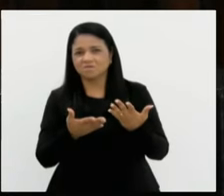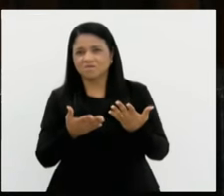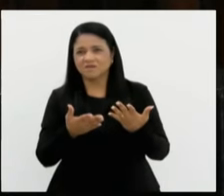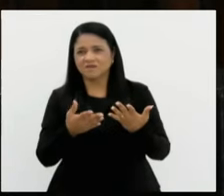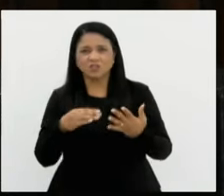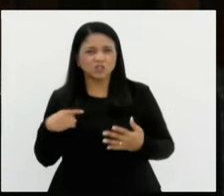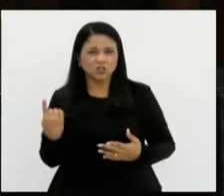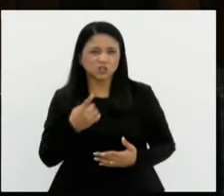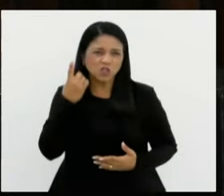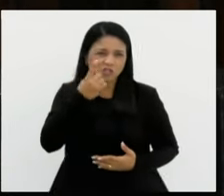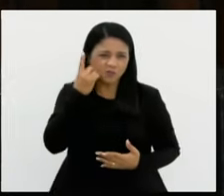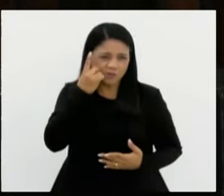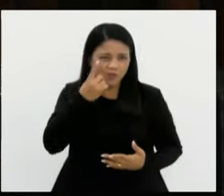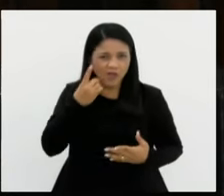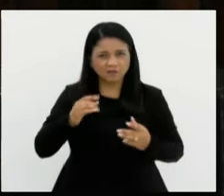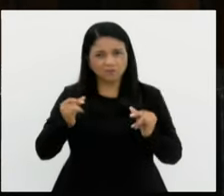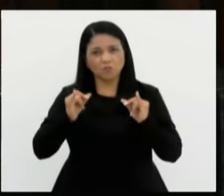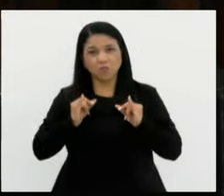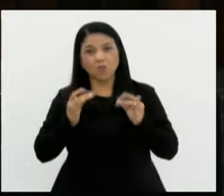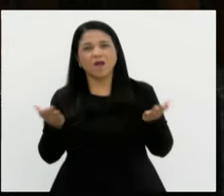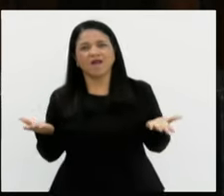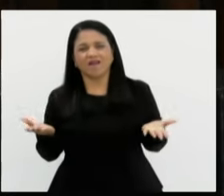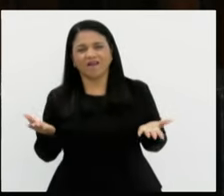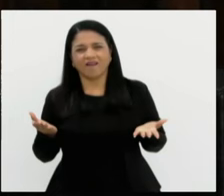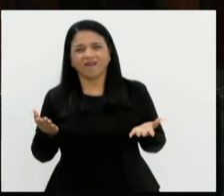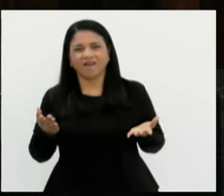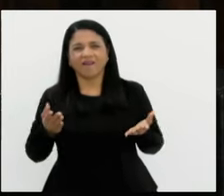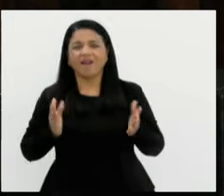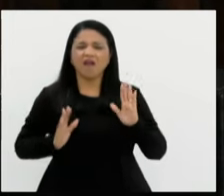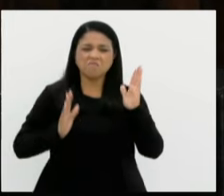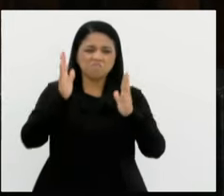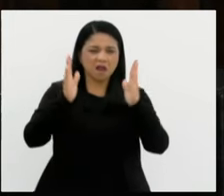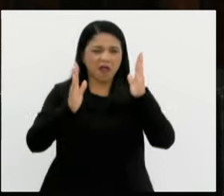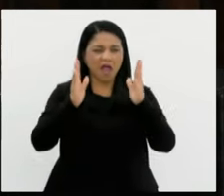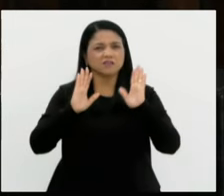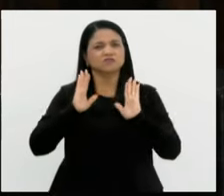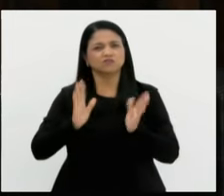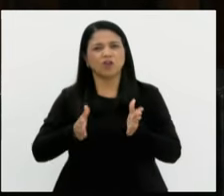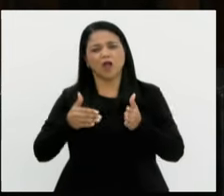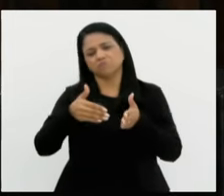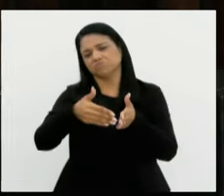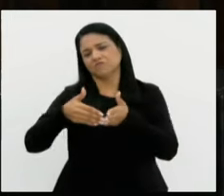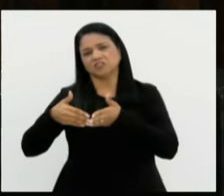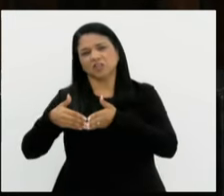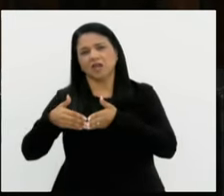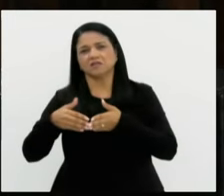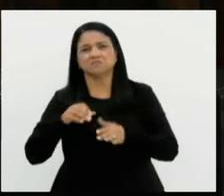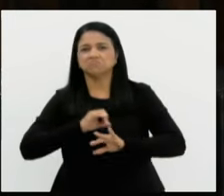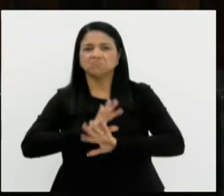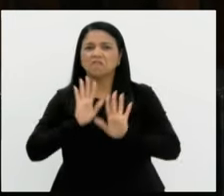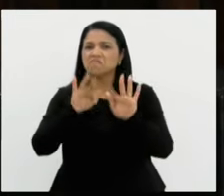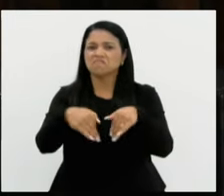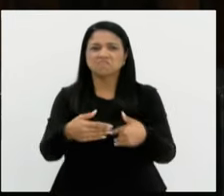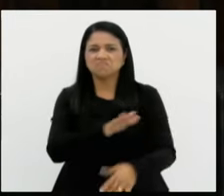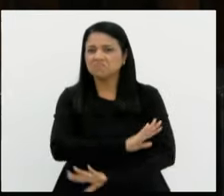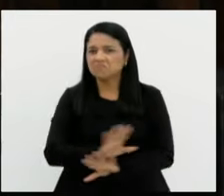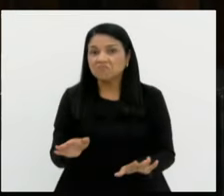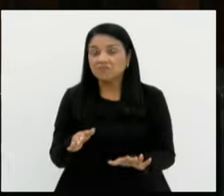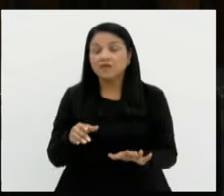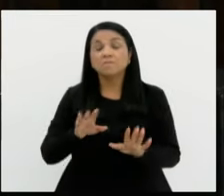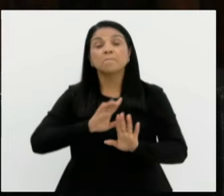Olha, a gente foi lá e foi implacável. Estabelecemos um prazo, está afastada mesmo, fim de papo. Mas, senhor